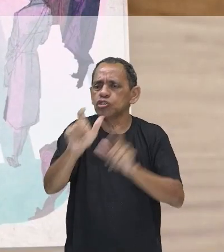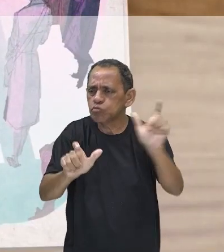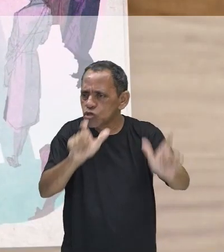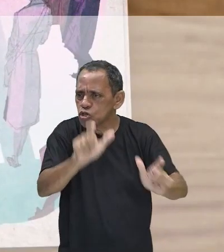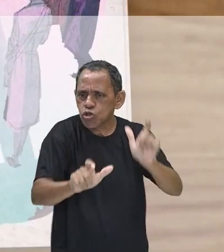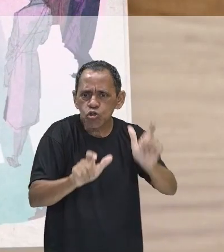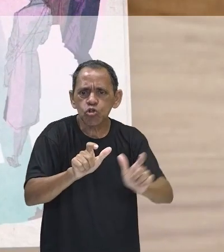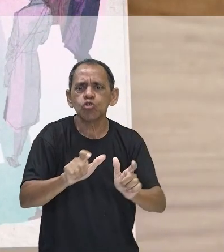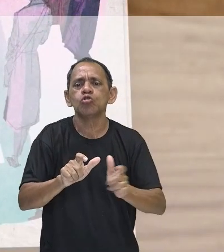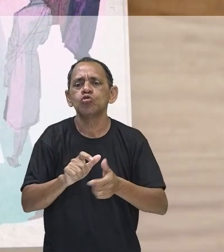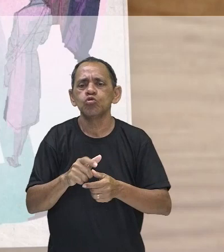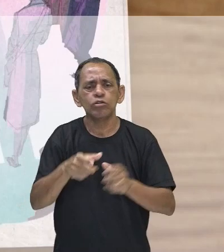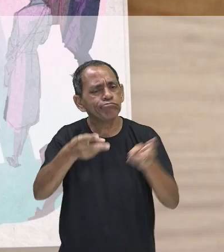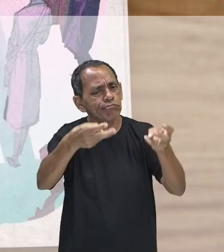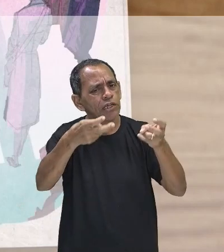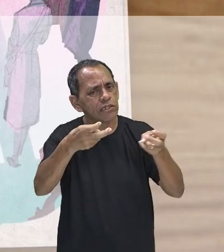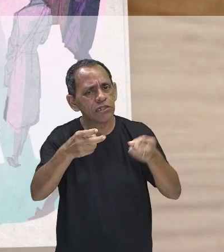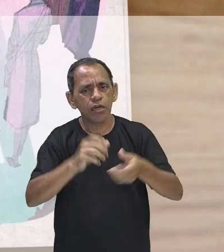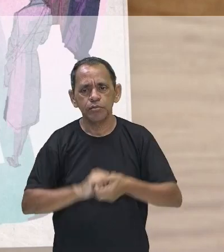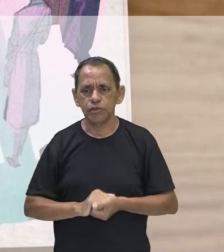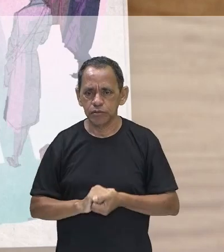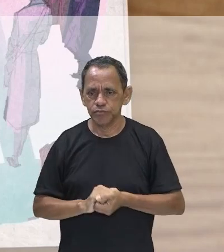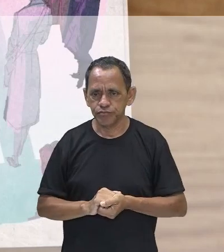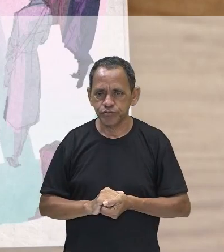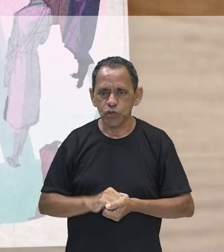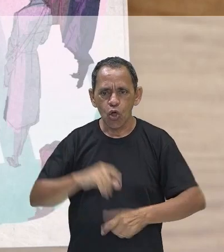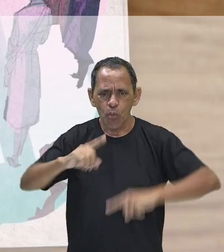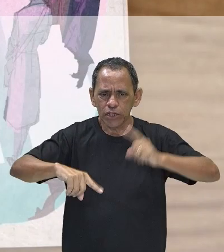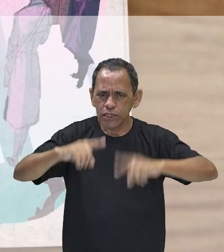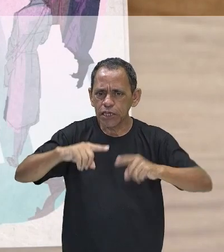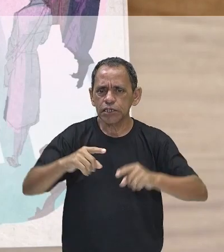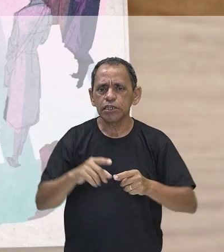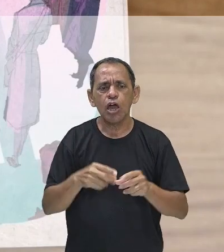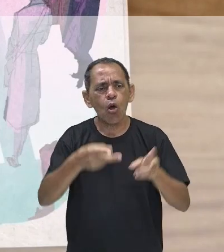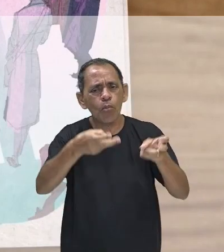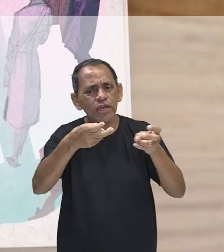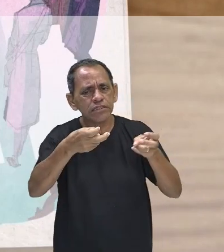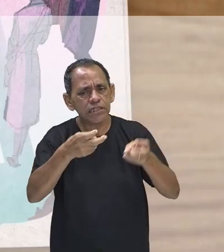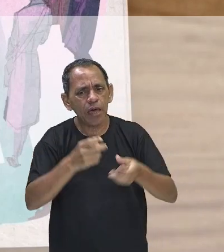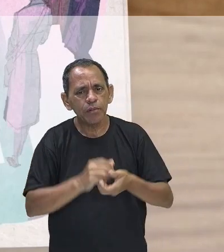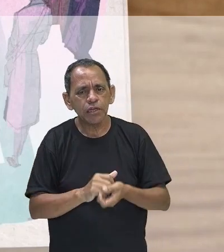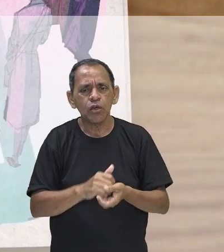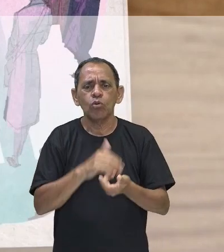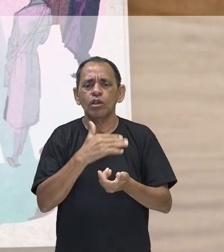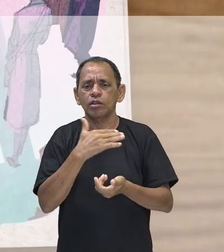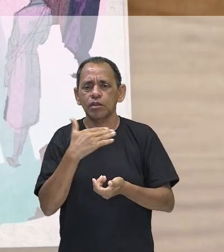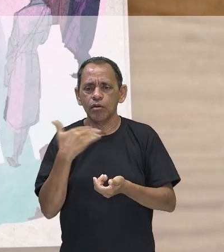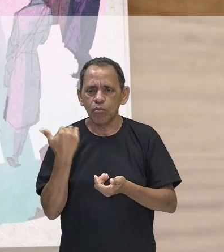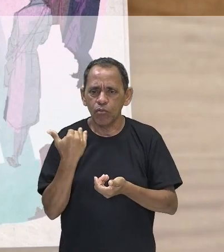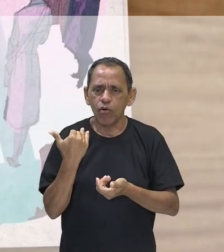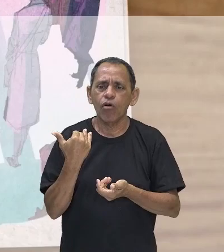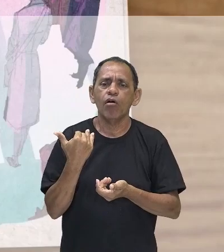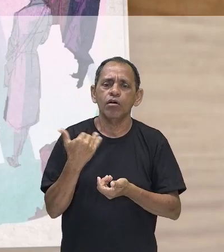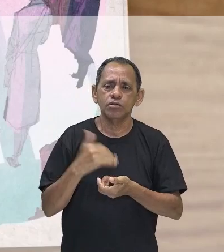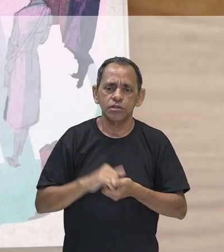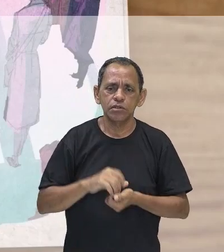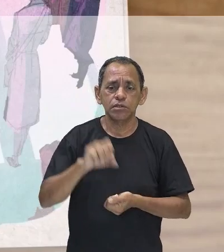uma grande ironia em seu término, visto que só no momento da morte é que Macabea obtém a grandeza do